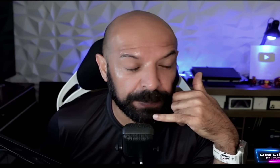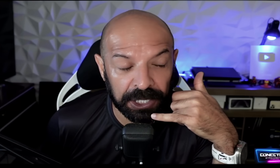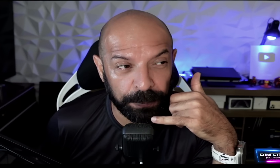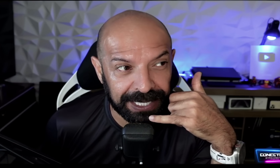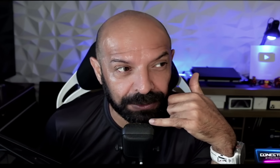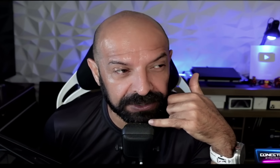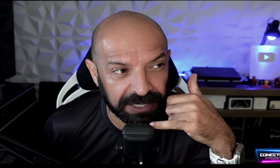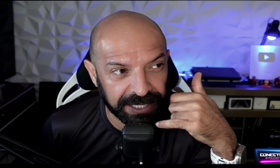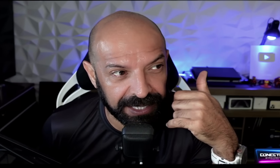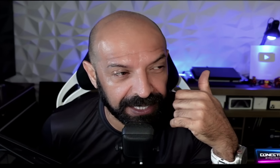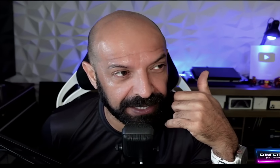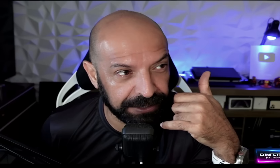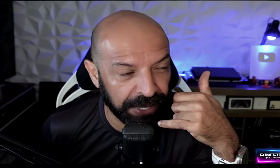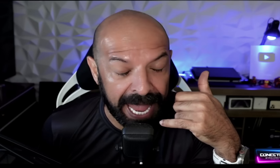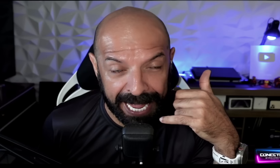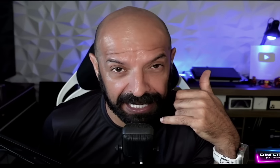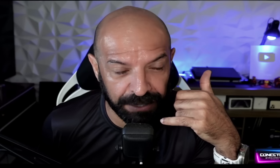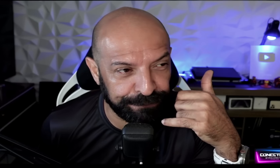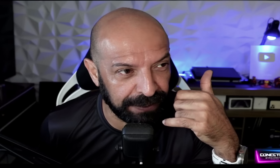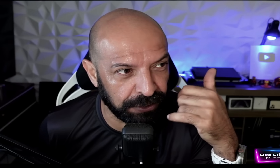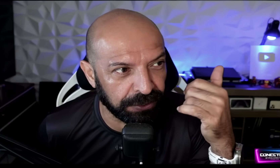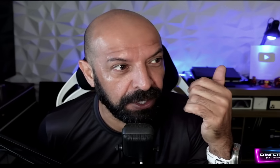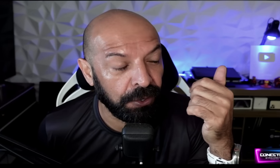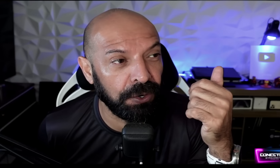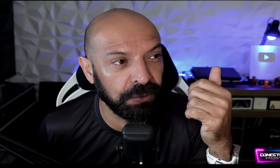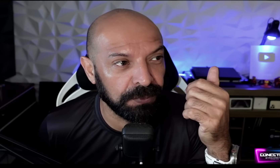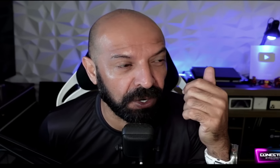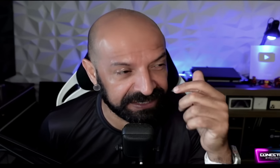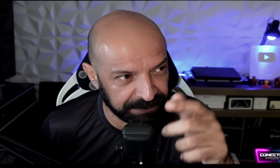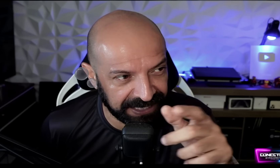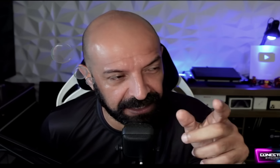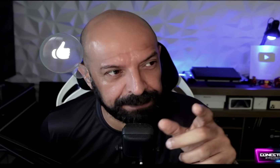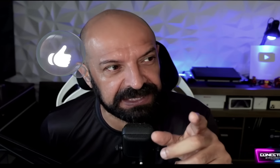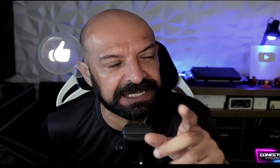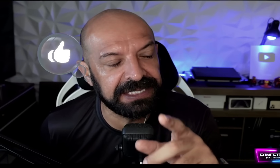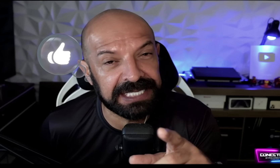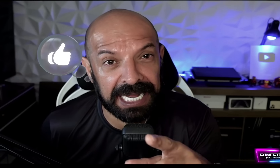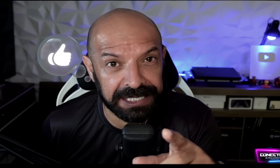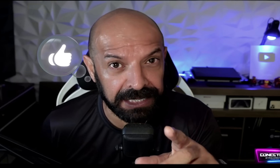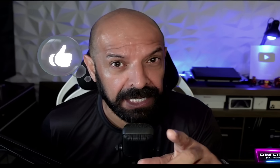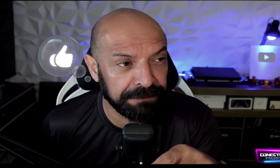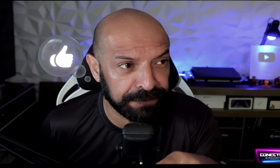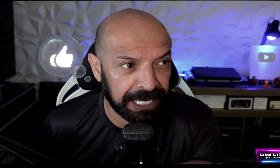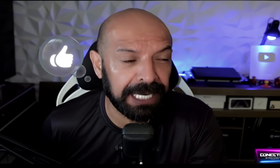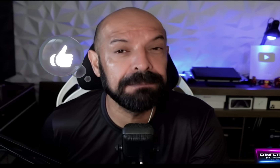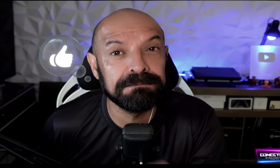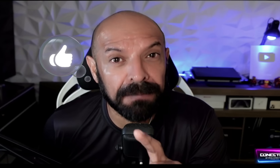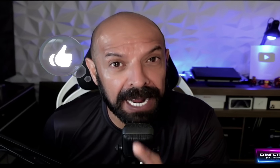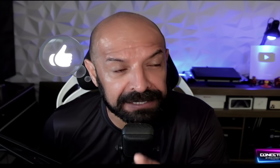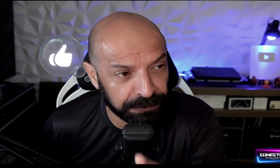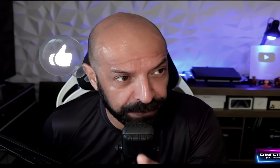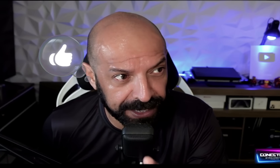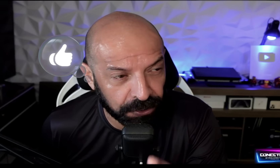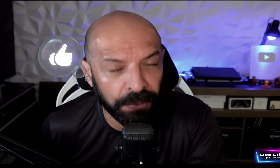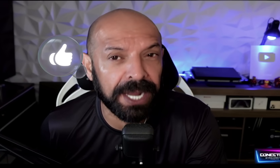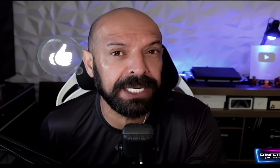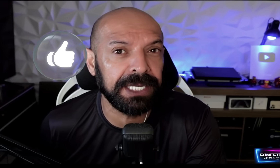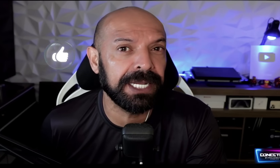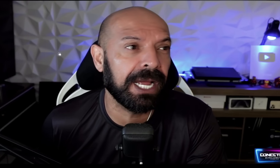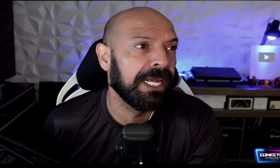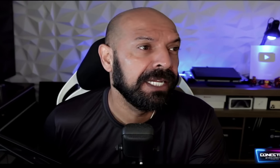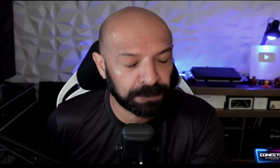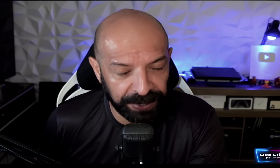tá pedindo aqui pra recuperar a conta dela. E o Elon falou, oh, ótima oportunidade de ficar mais